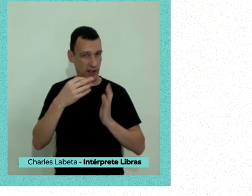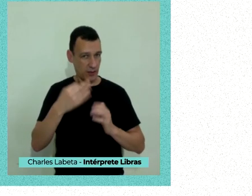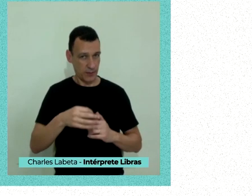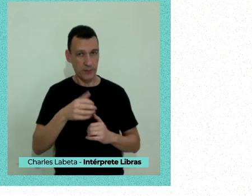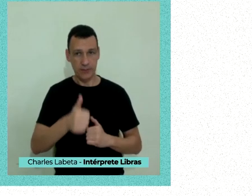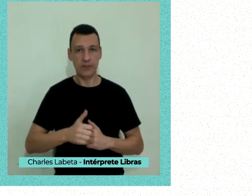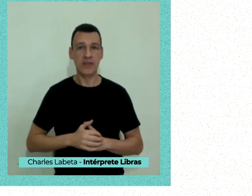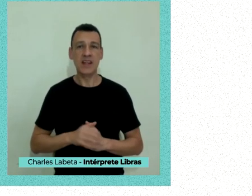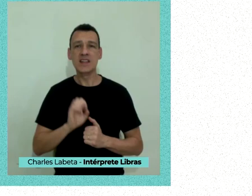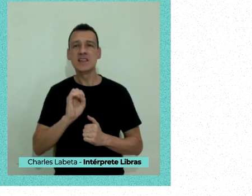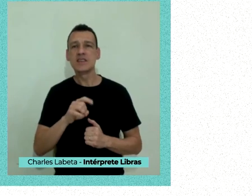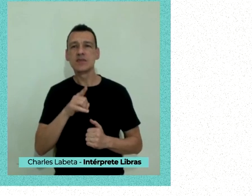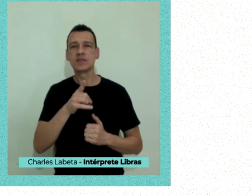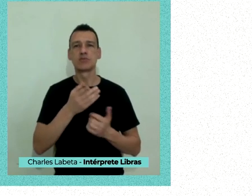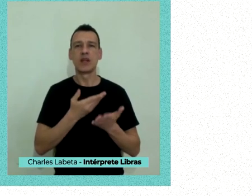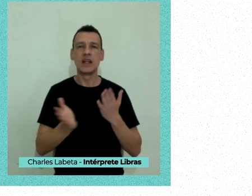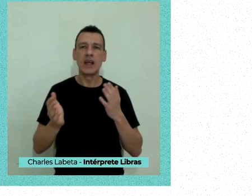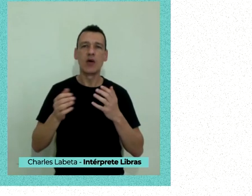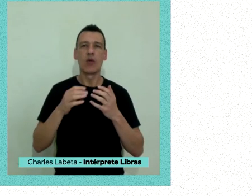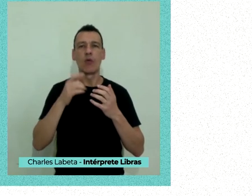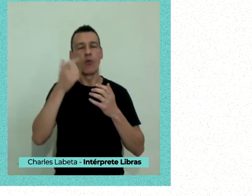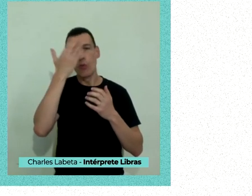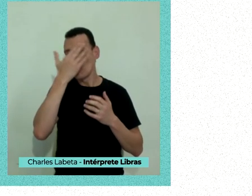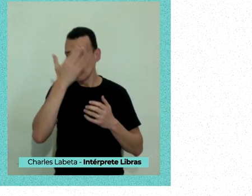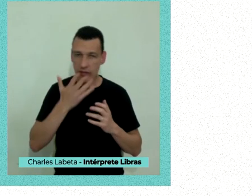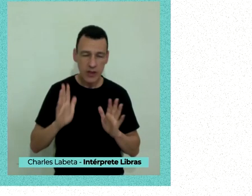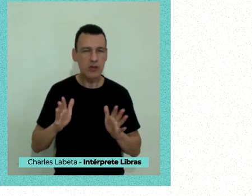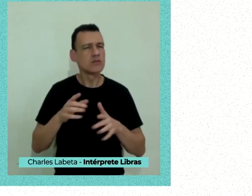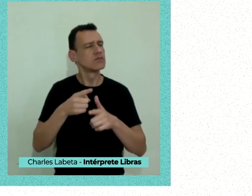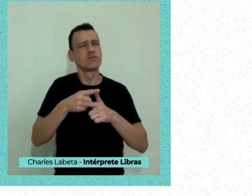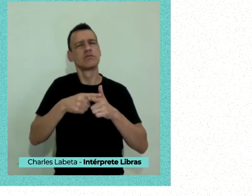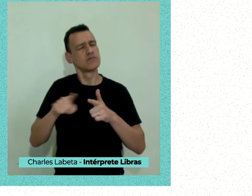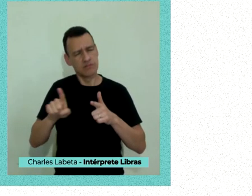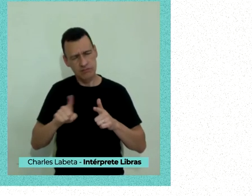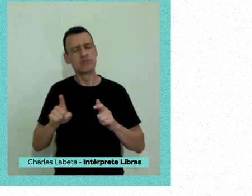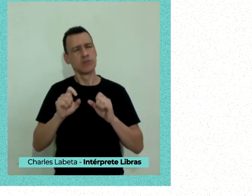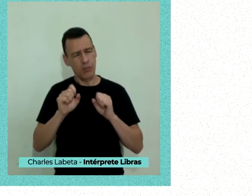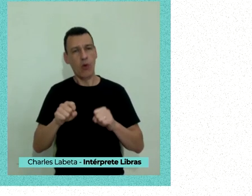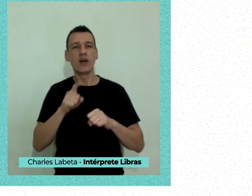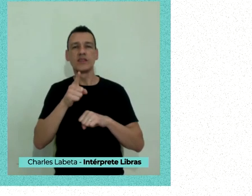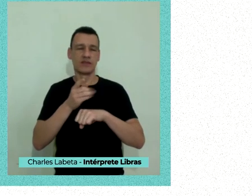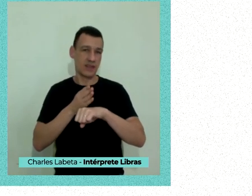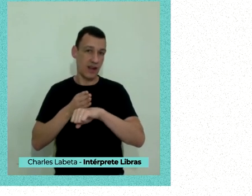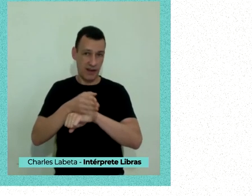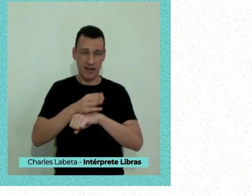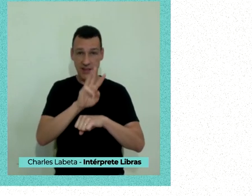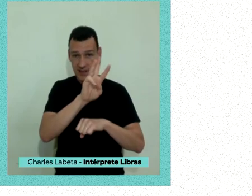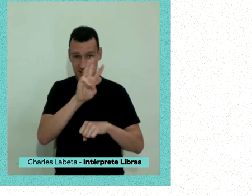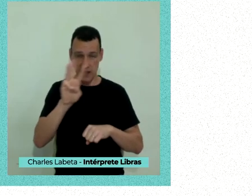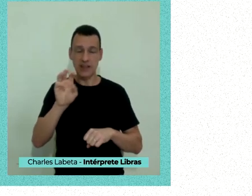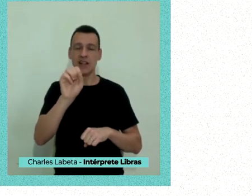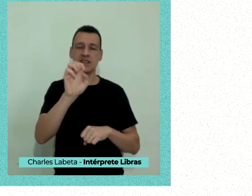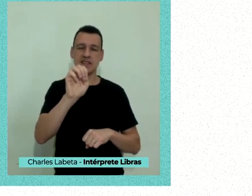dessas conversas, acesse no nosso site Ser Criança, criança sem